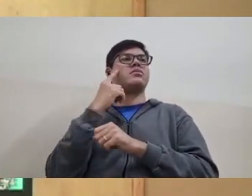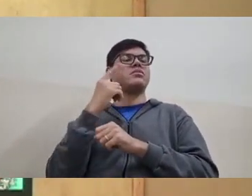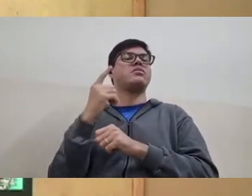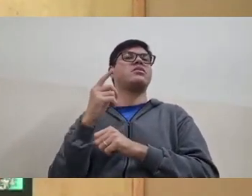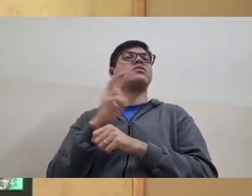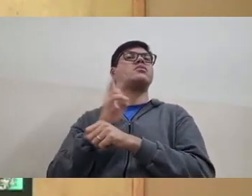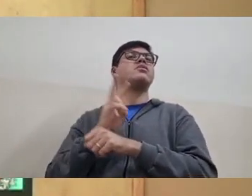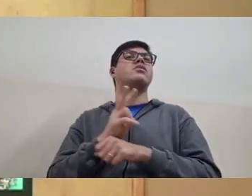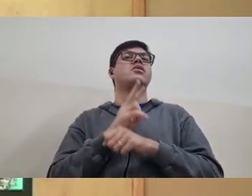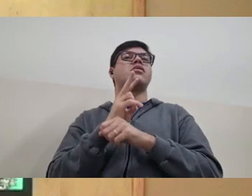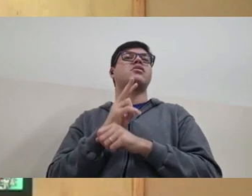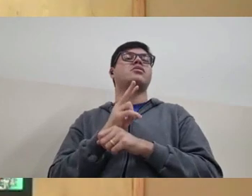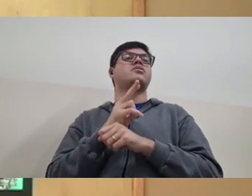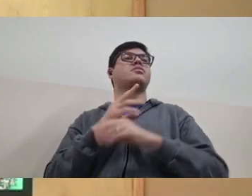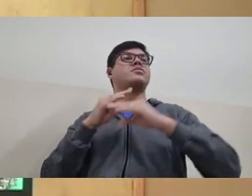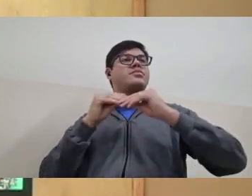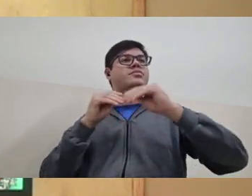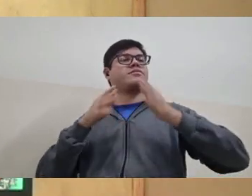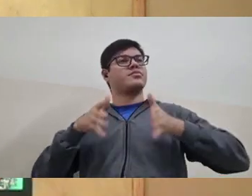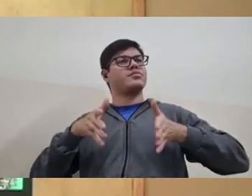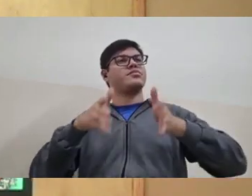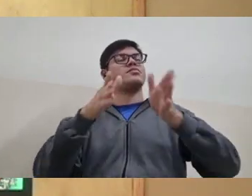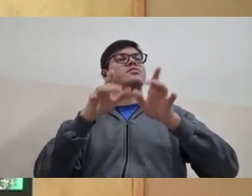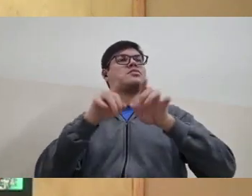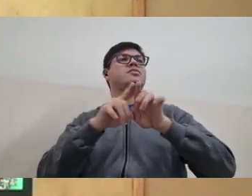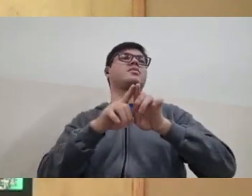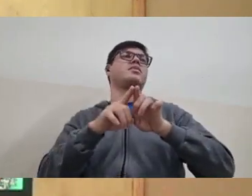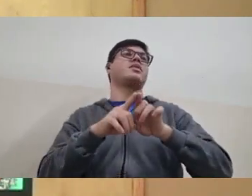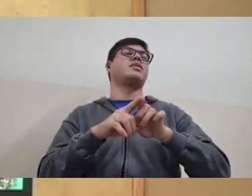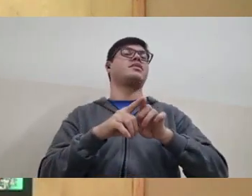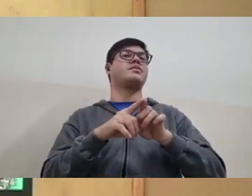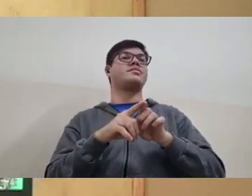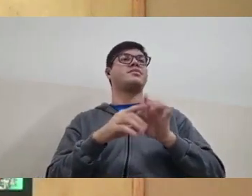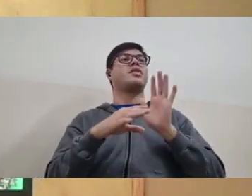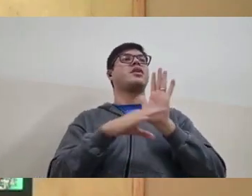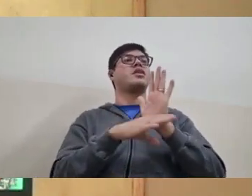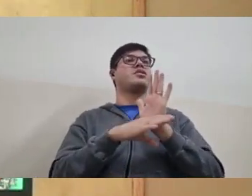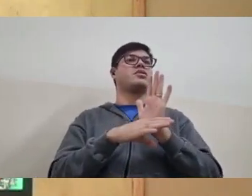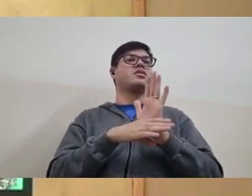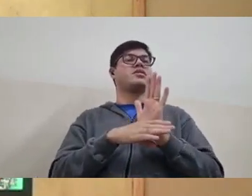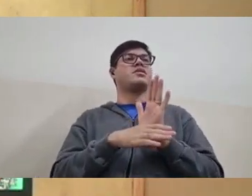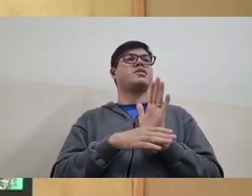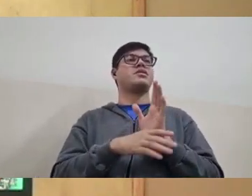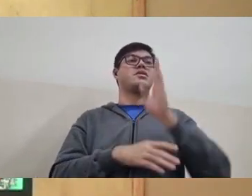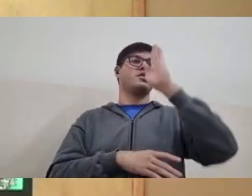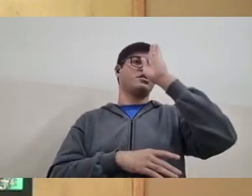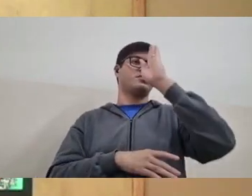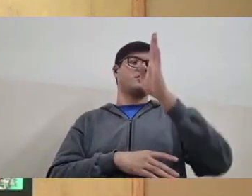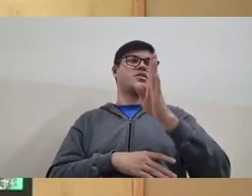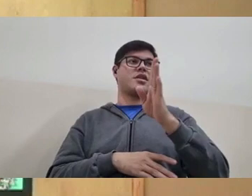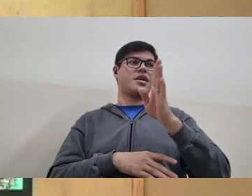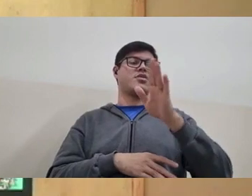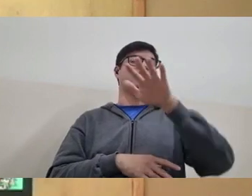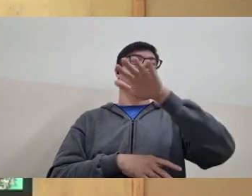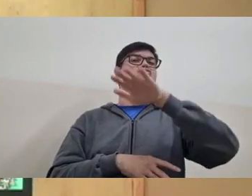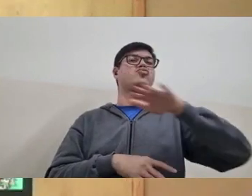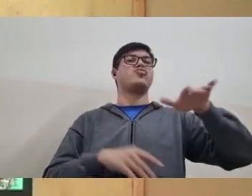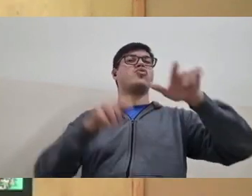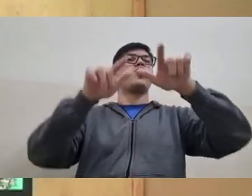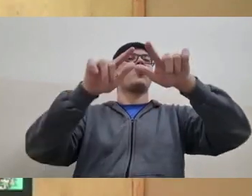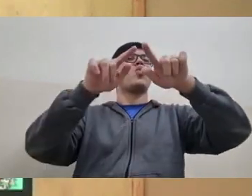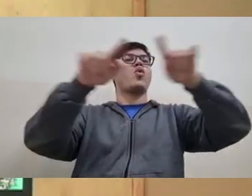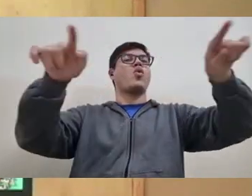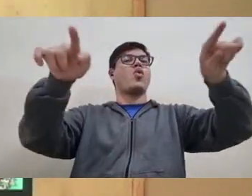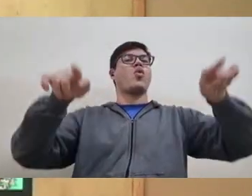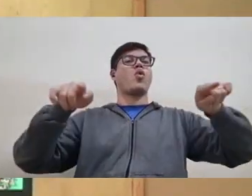instituir uma patrulha. Para cuidar das estradas, por exemplo? Para cuidar das estradas e mais do que isso, para prestar serviço direto no lote da pessoa.